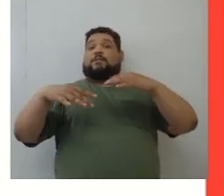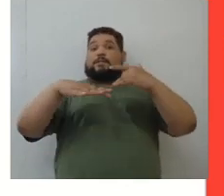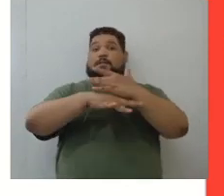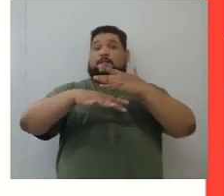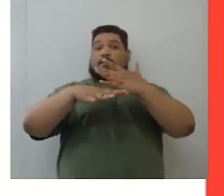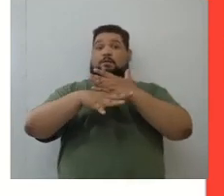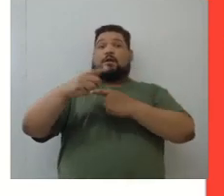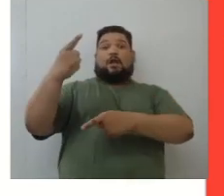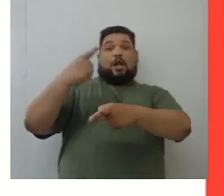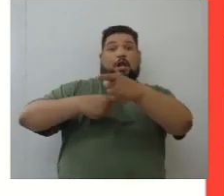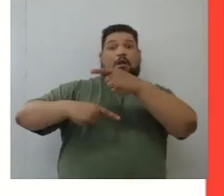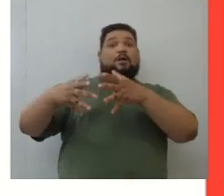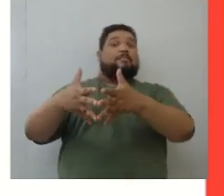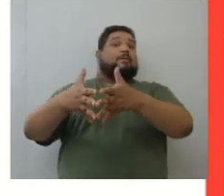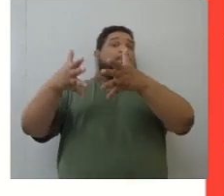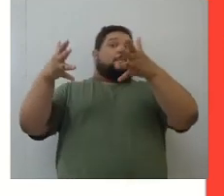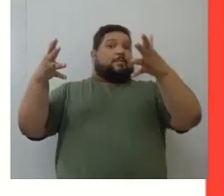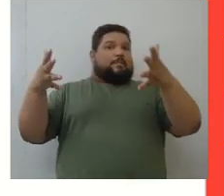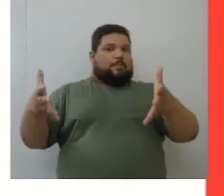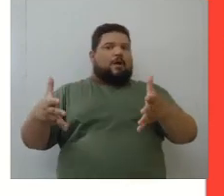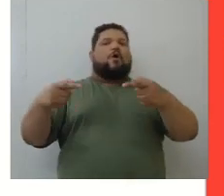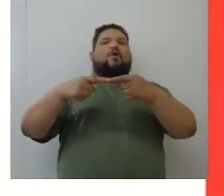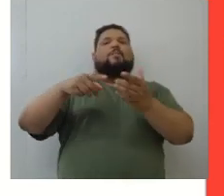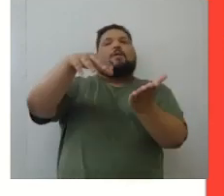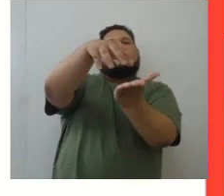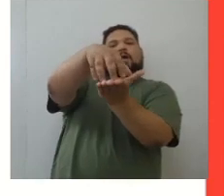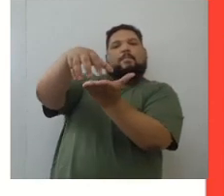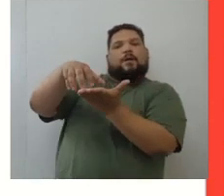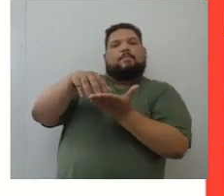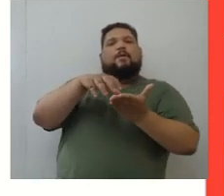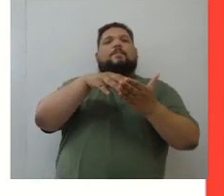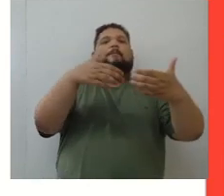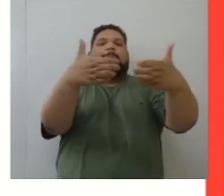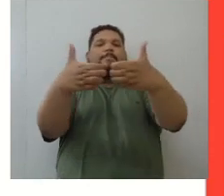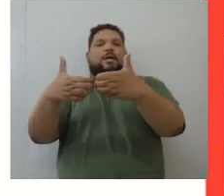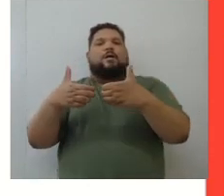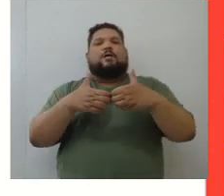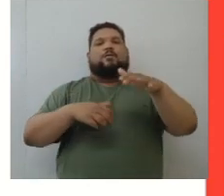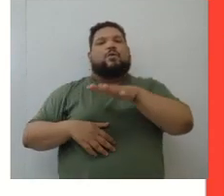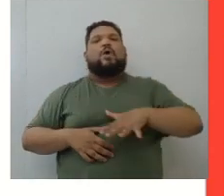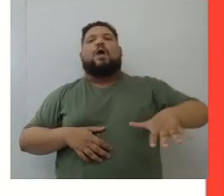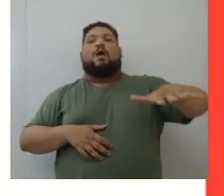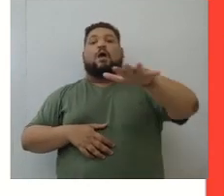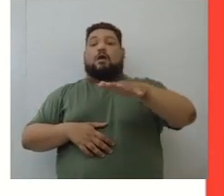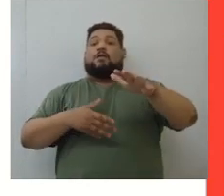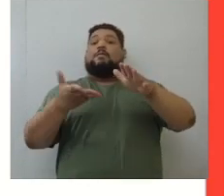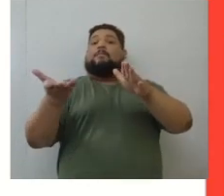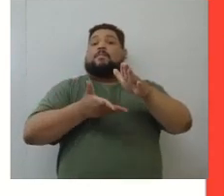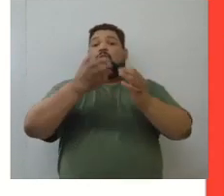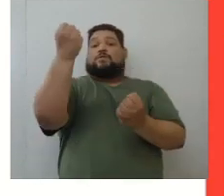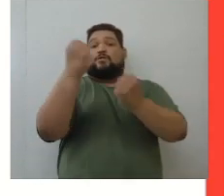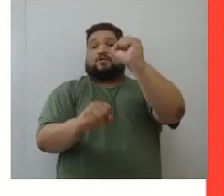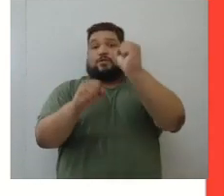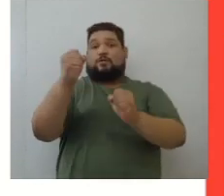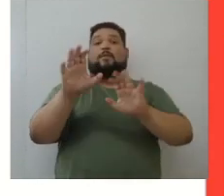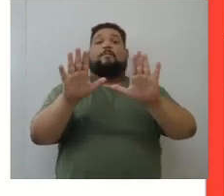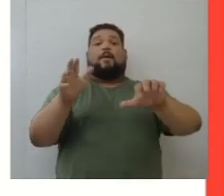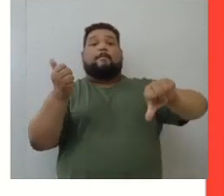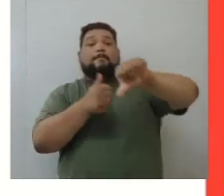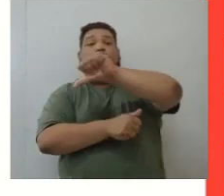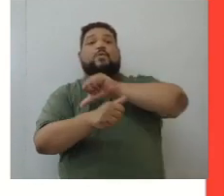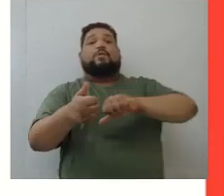que cresciam primeiro, eram as localizadas próximas a essas áreas de produção. Já na segunda